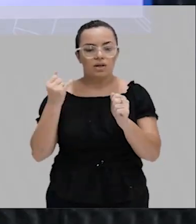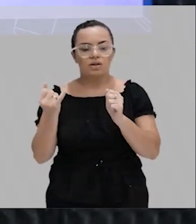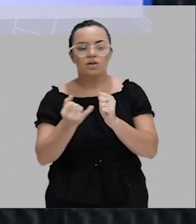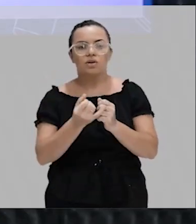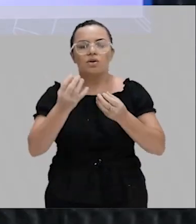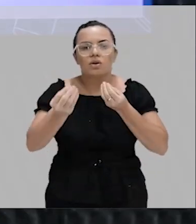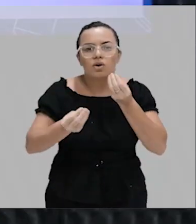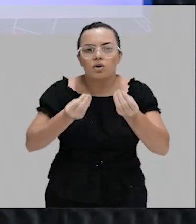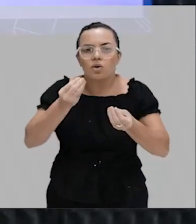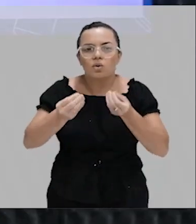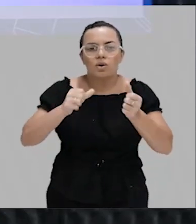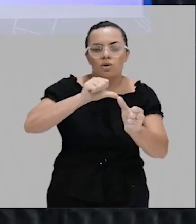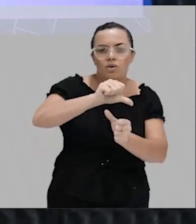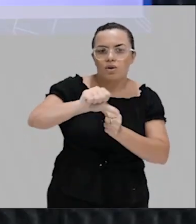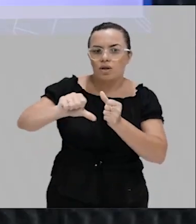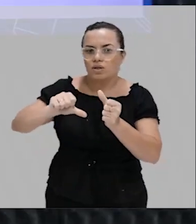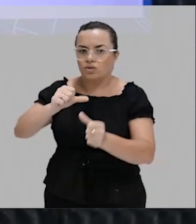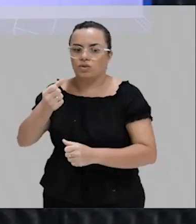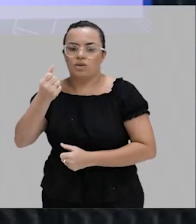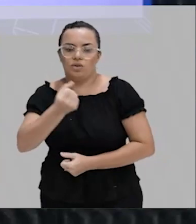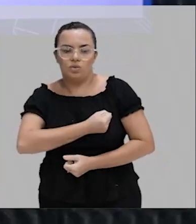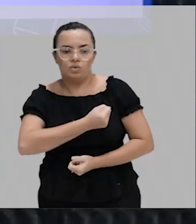ficar essa flexão de número.